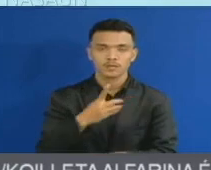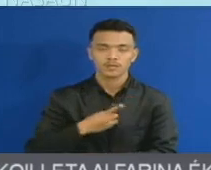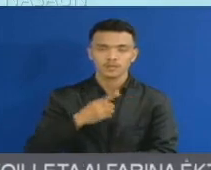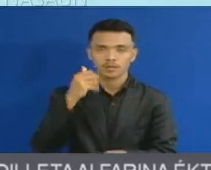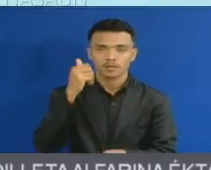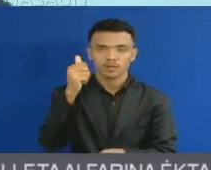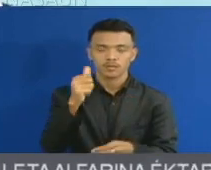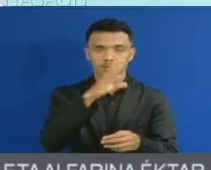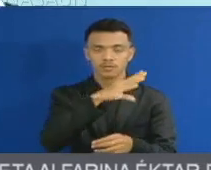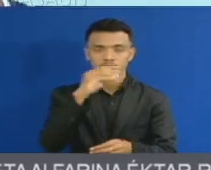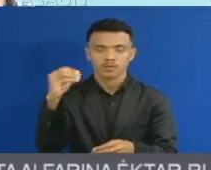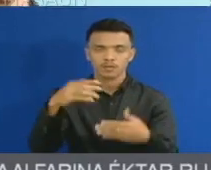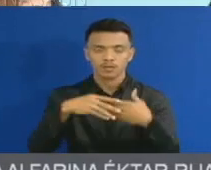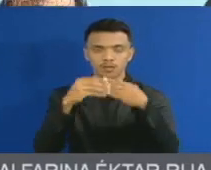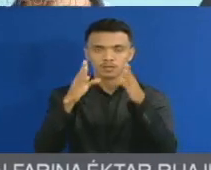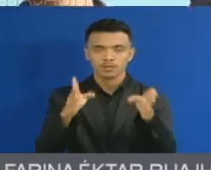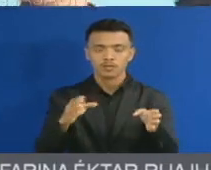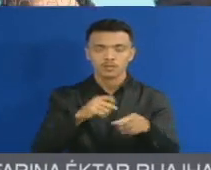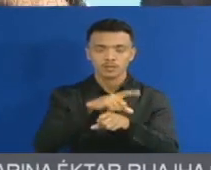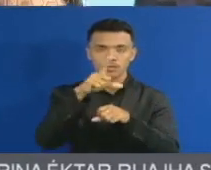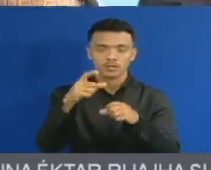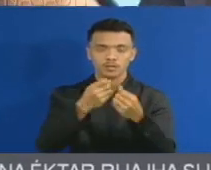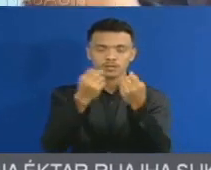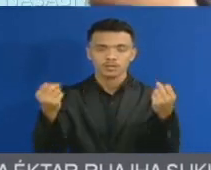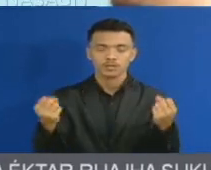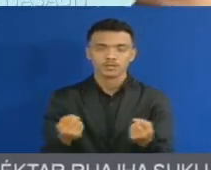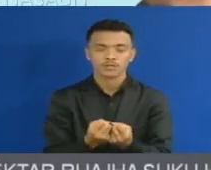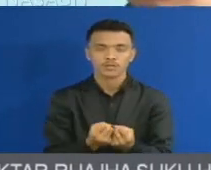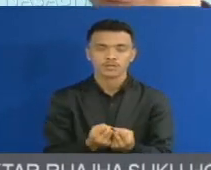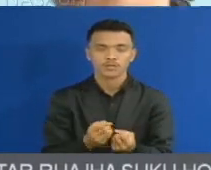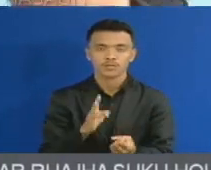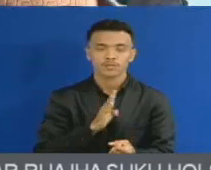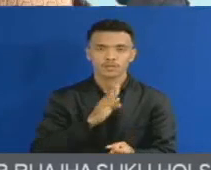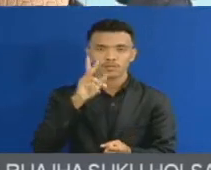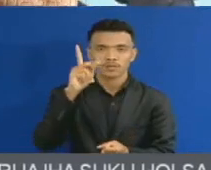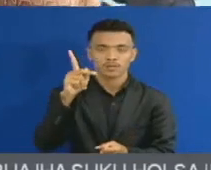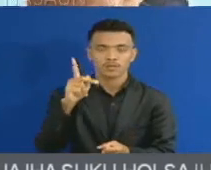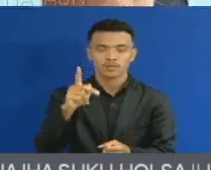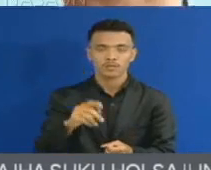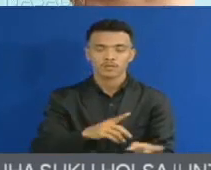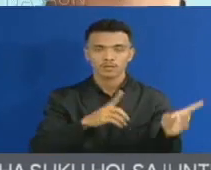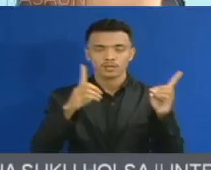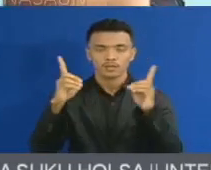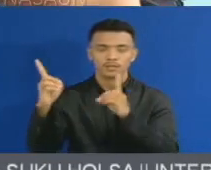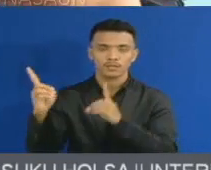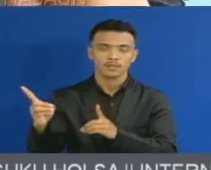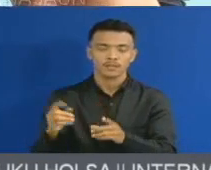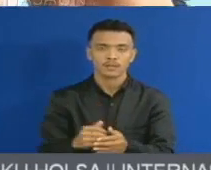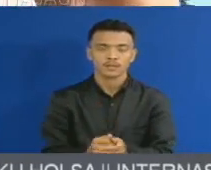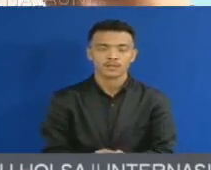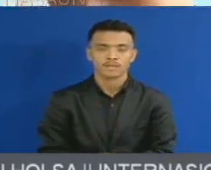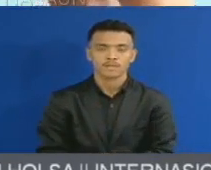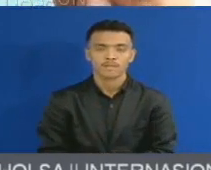Amutoco, Autoridade Local, Suco de Bonuc, onde realiza